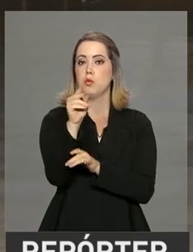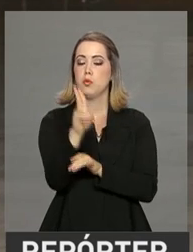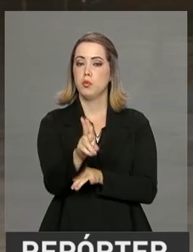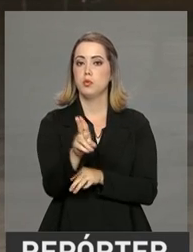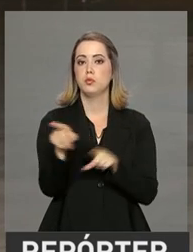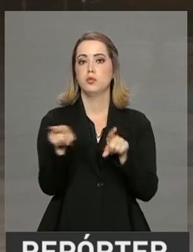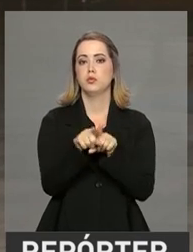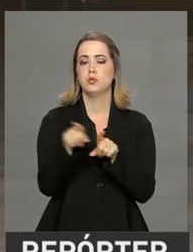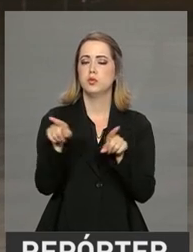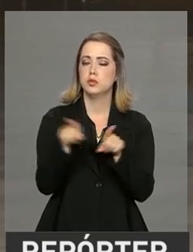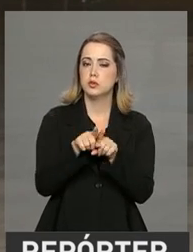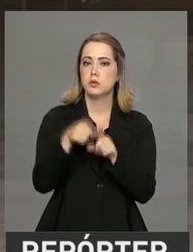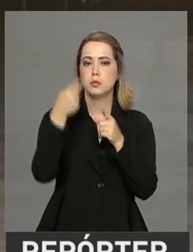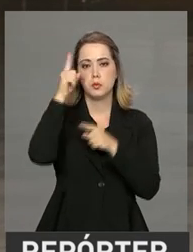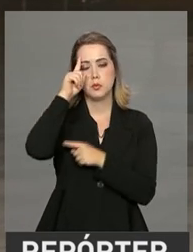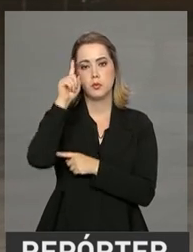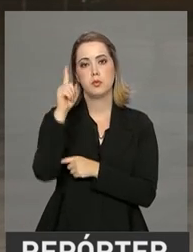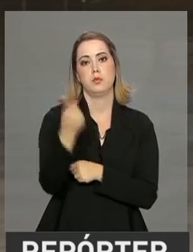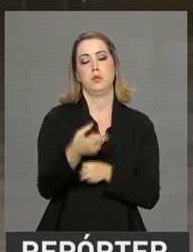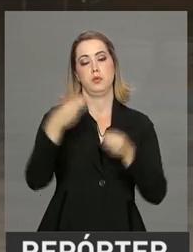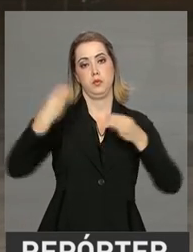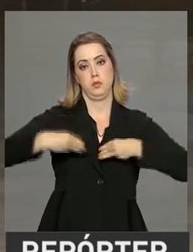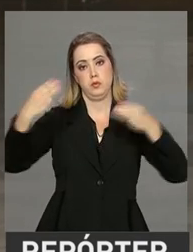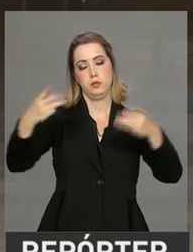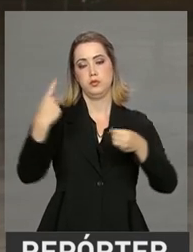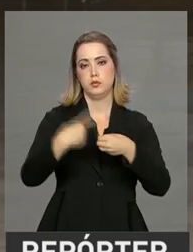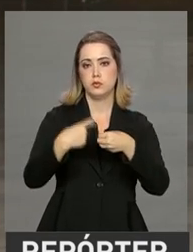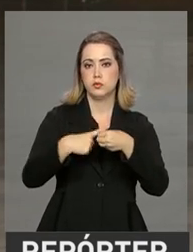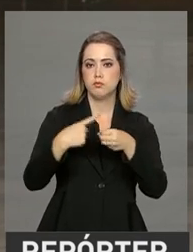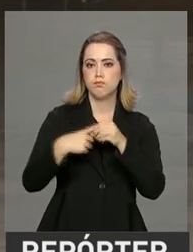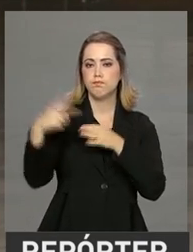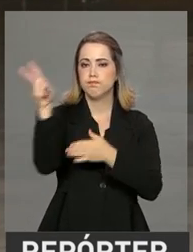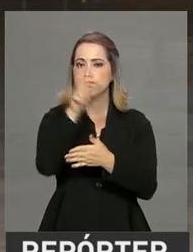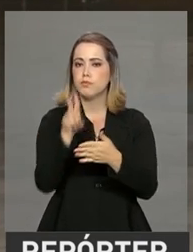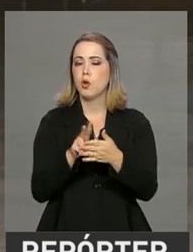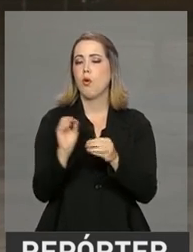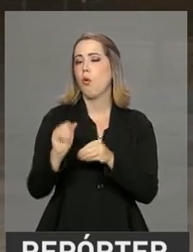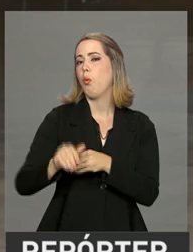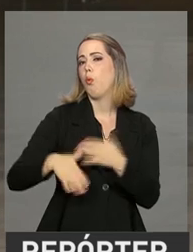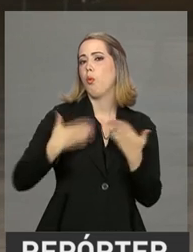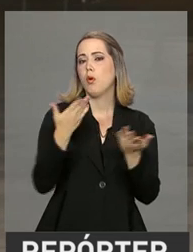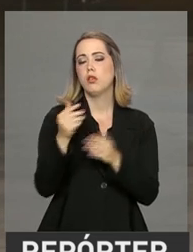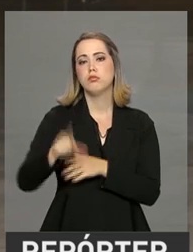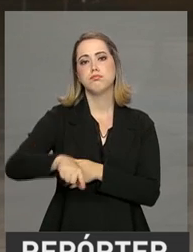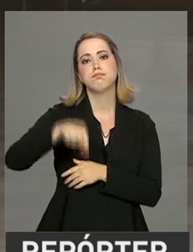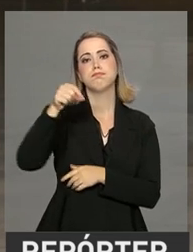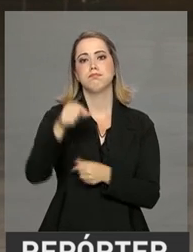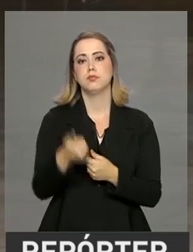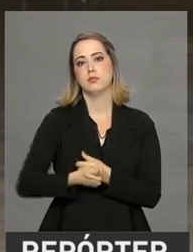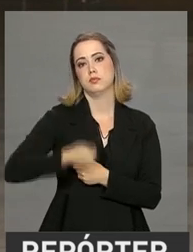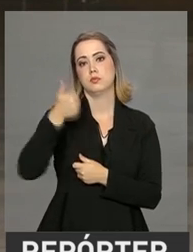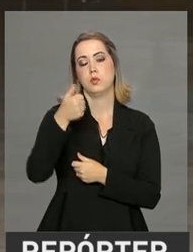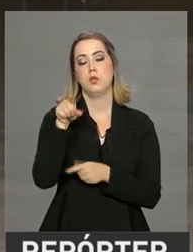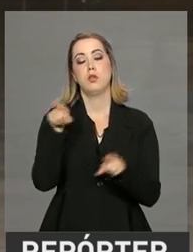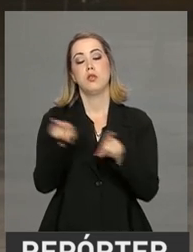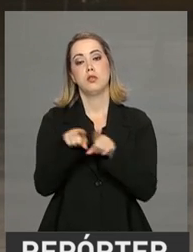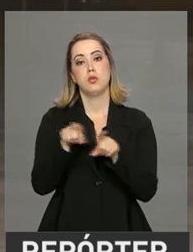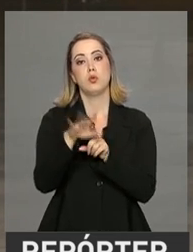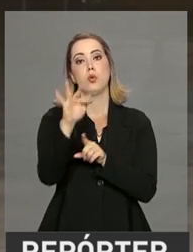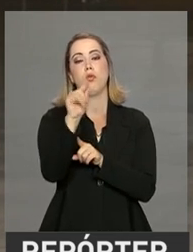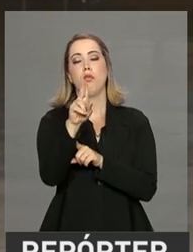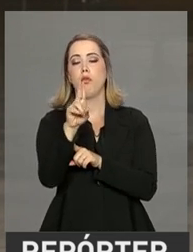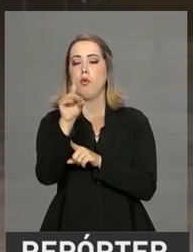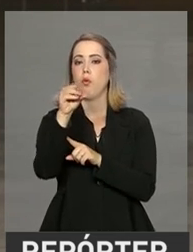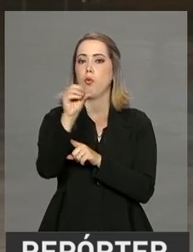Oficial também determina que o Ministério das Cidades avalie a conveniência da utilização desses fundos e adote medidas